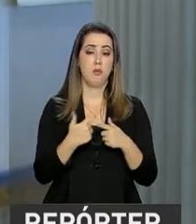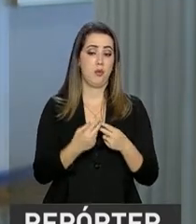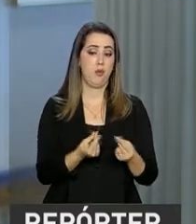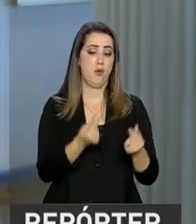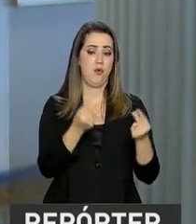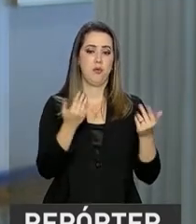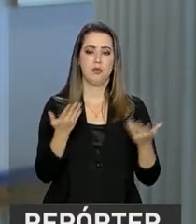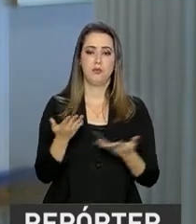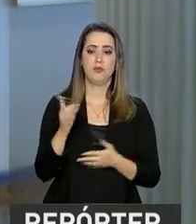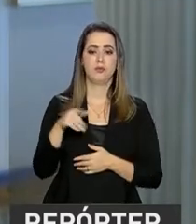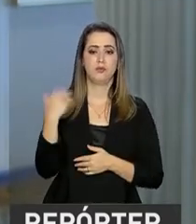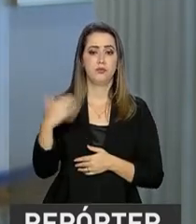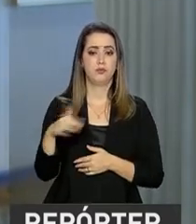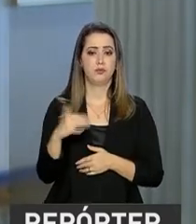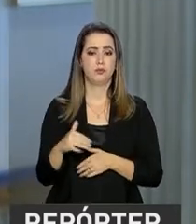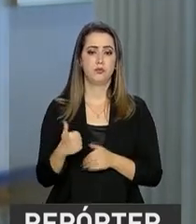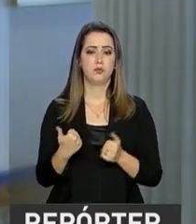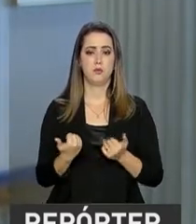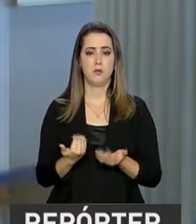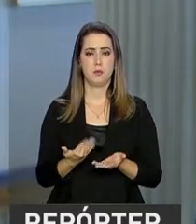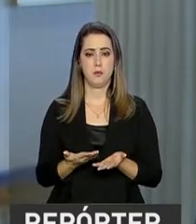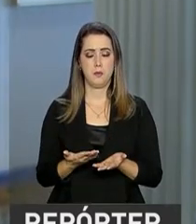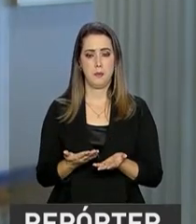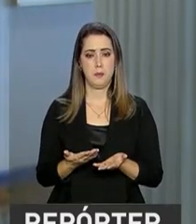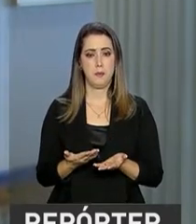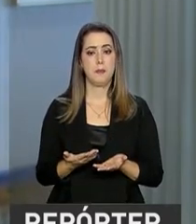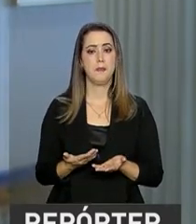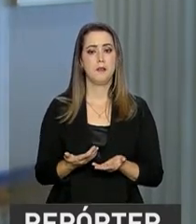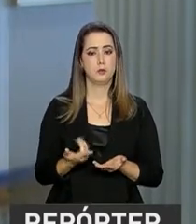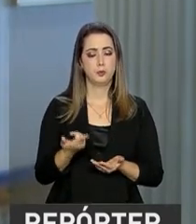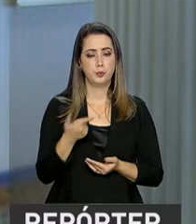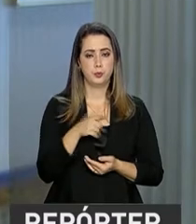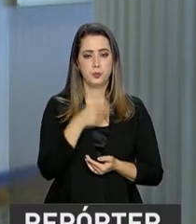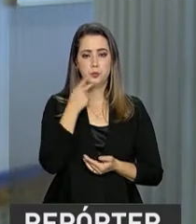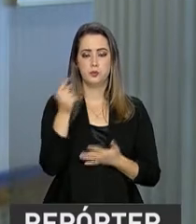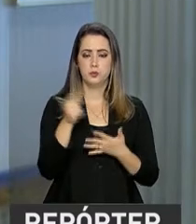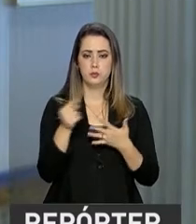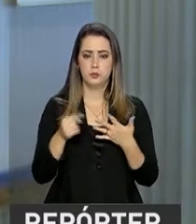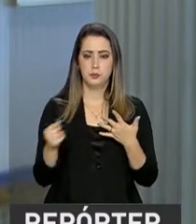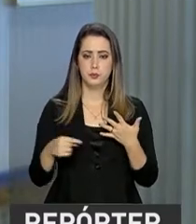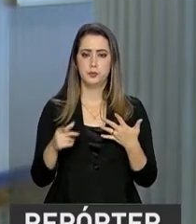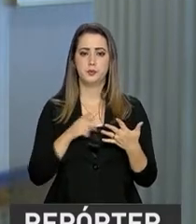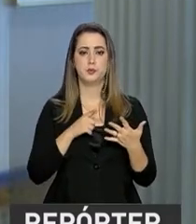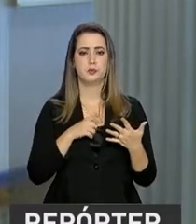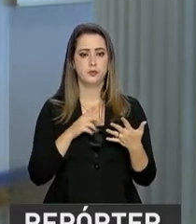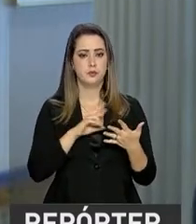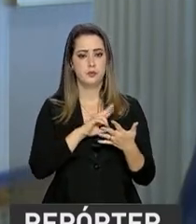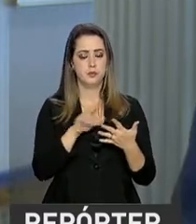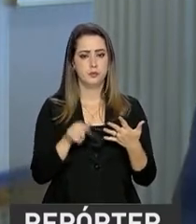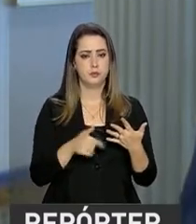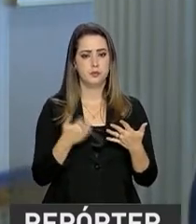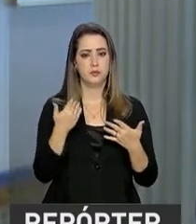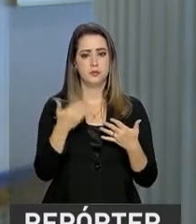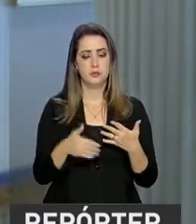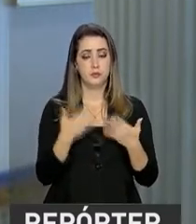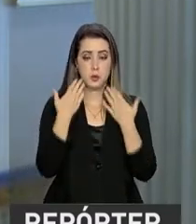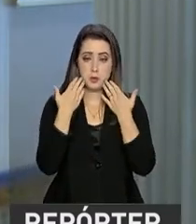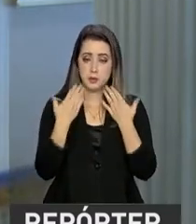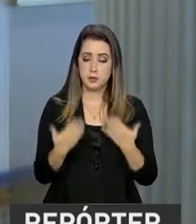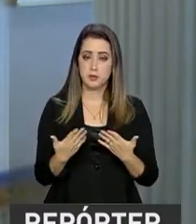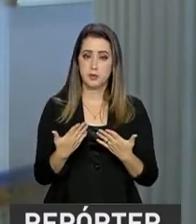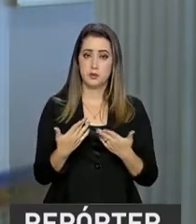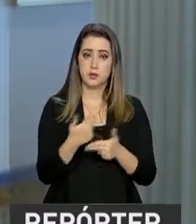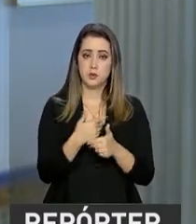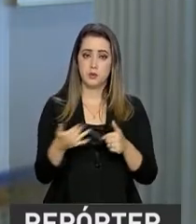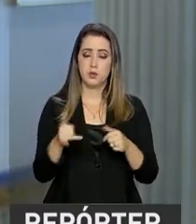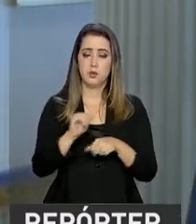custo logístico, né? Enfim, reiterei os argumentos que nós temos apresentado. Em relação ao